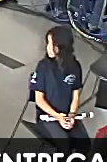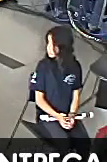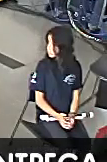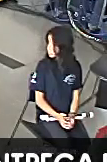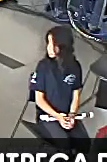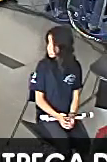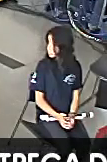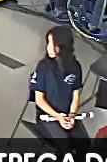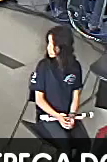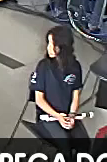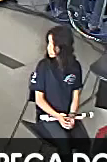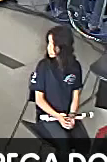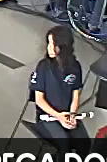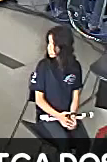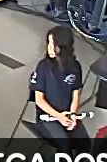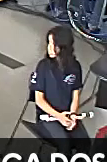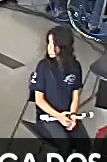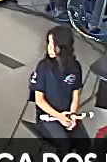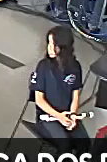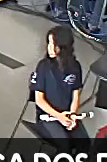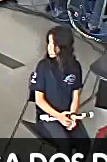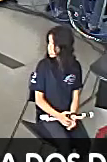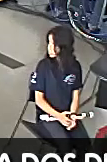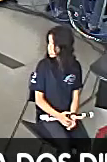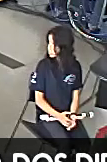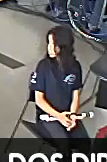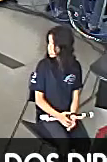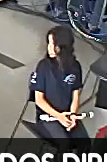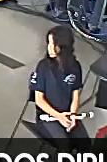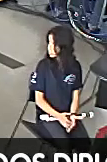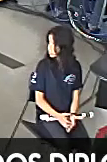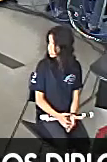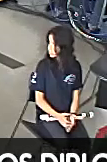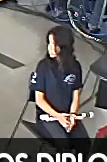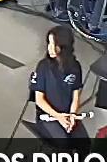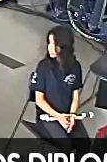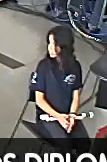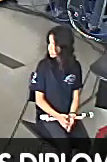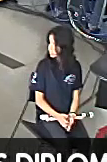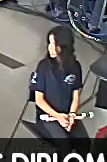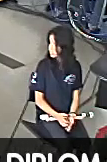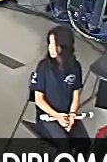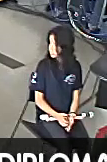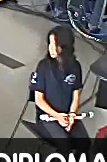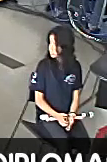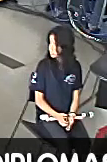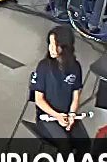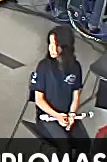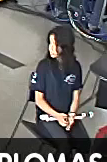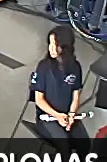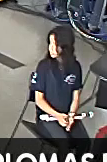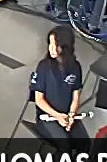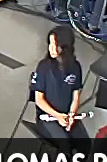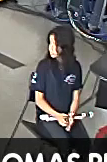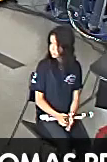pastor. Indicando ela aqui. Robson Lourenço da Silva, diácono permanente da paróquia Nossa Senhora da